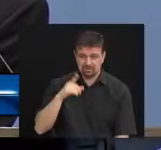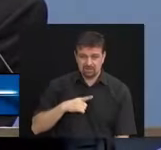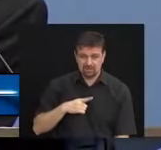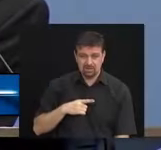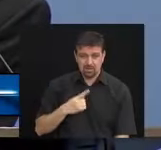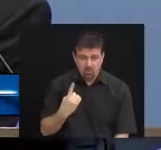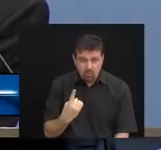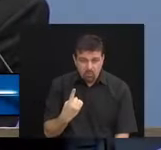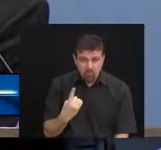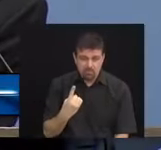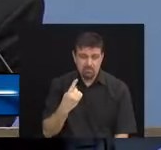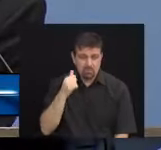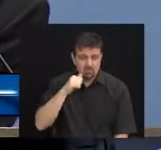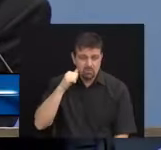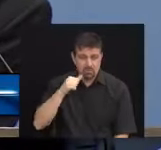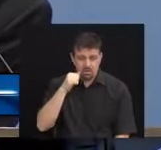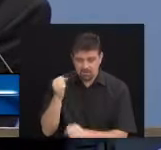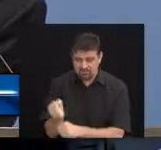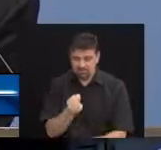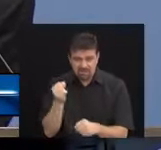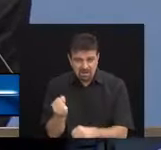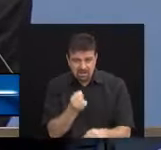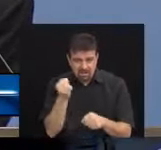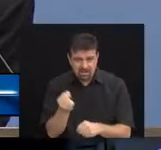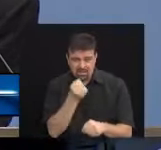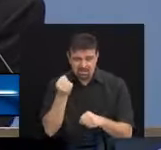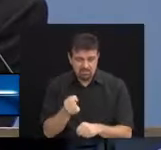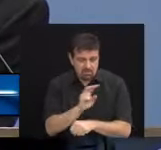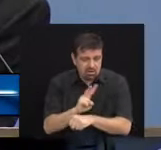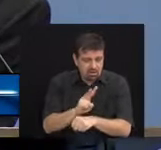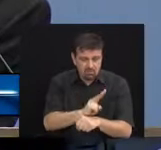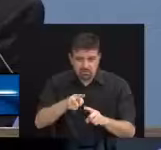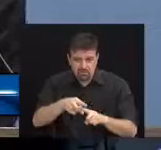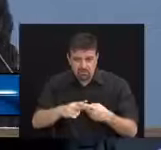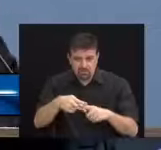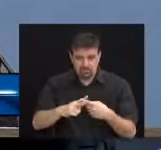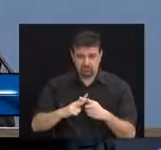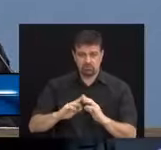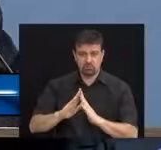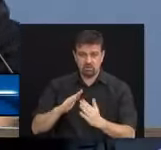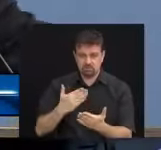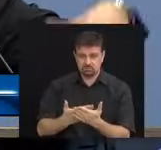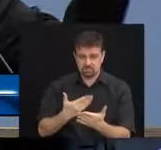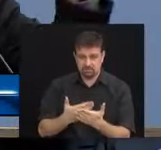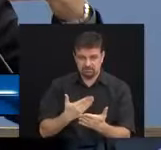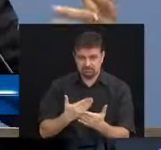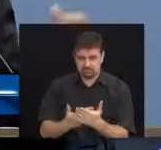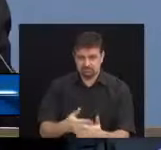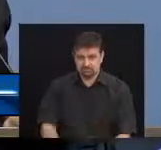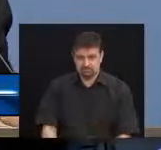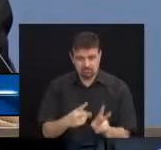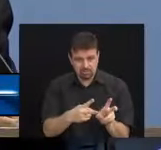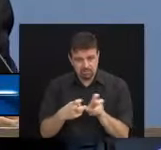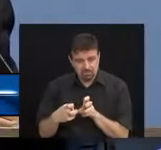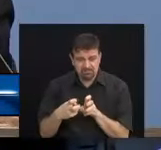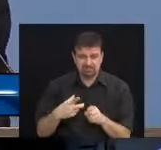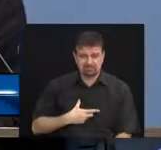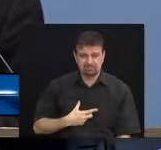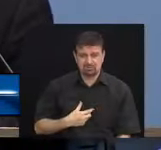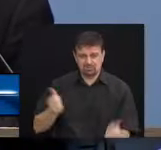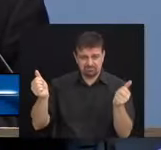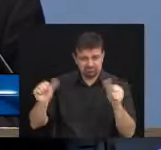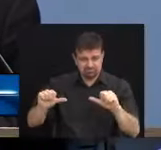funcionária para fazer a limpeza, a manutenção da escola. Veja a decadência. E